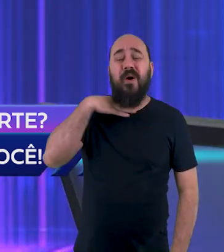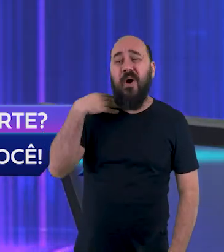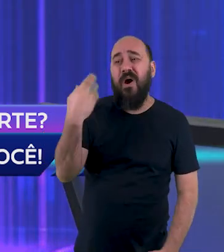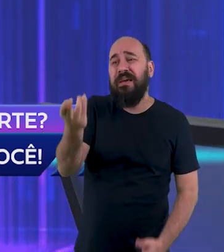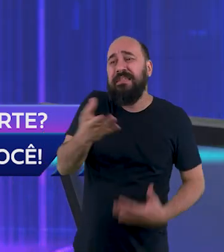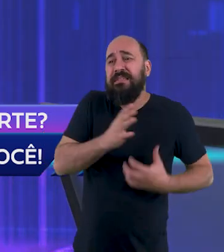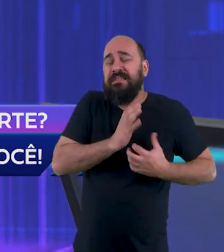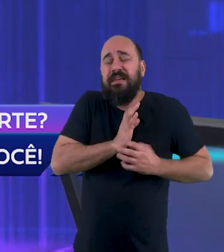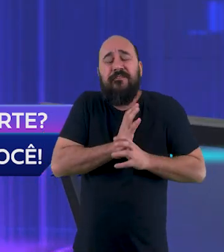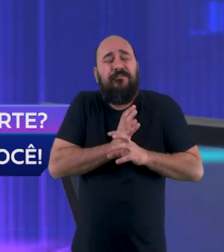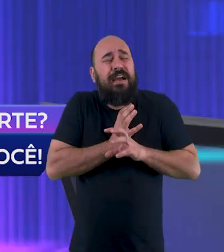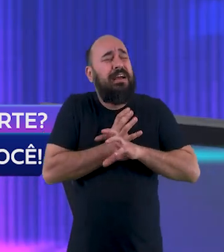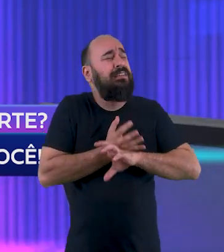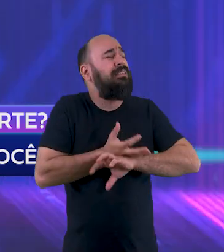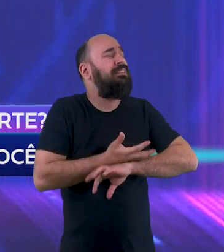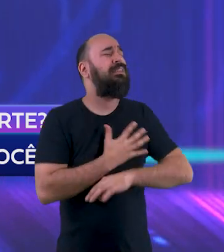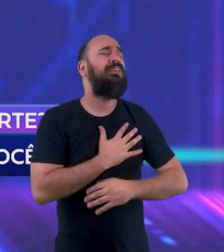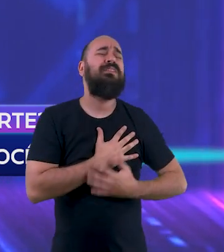a nos dizer sobre isso?